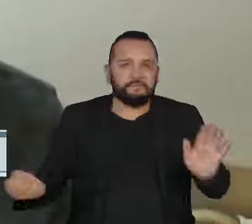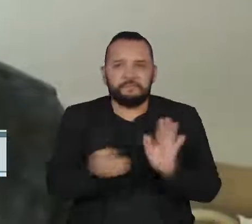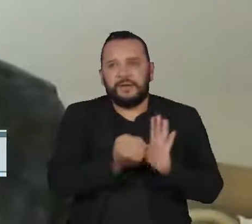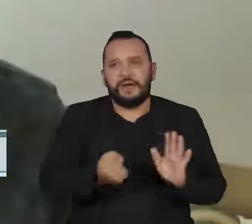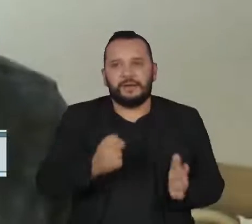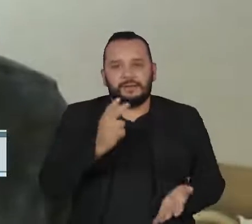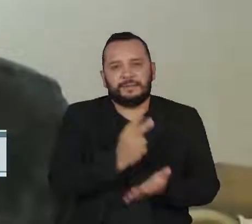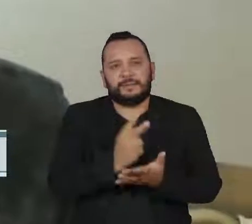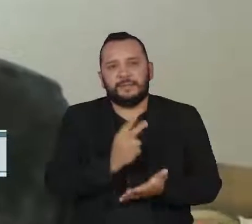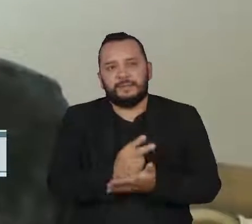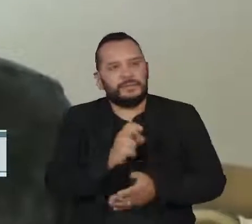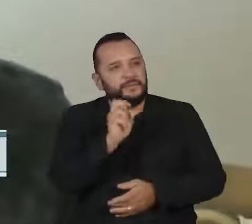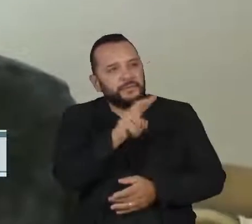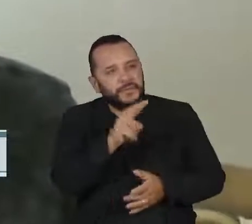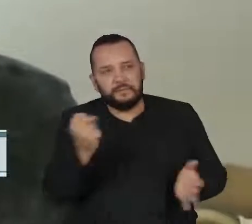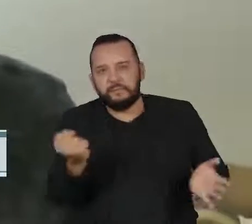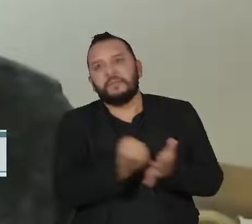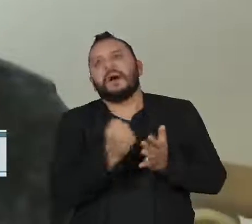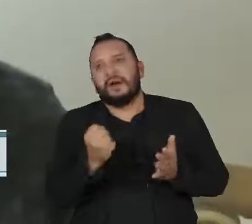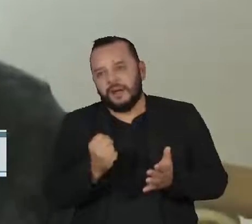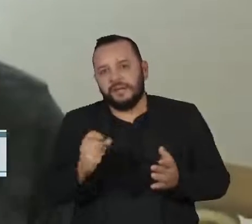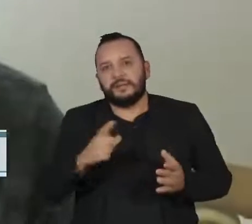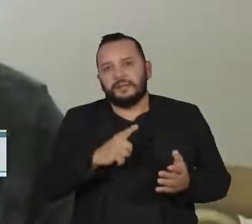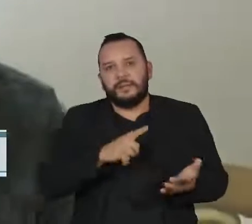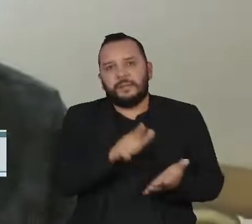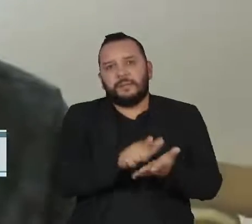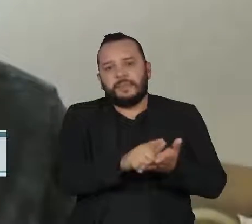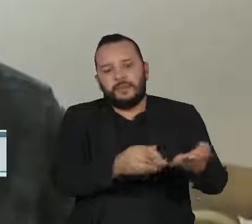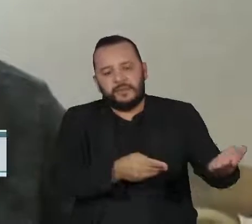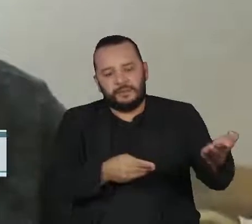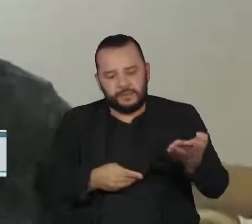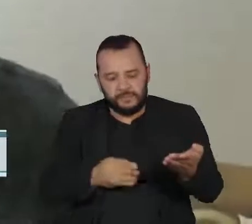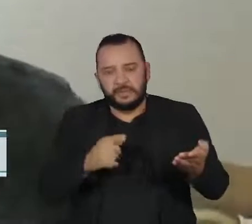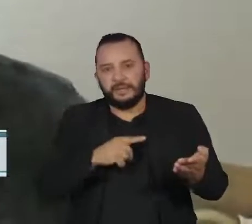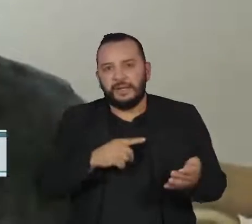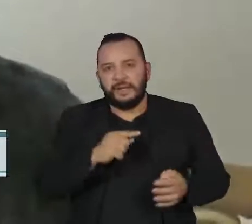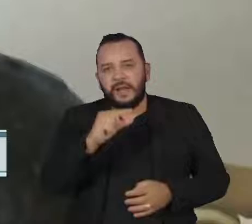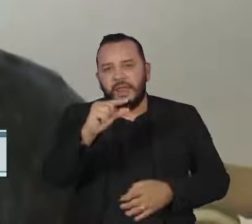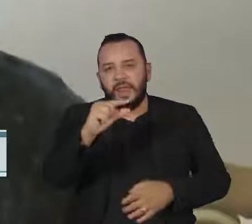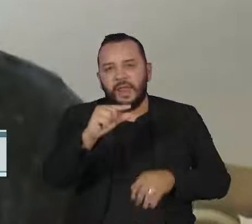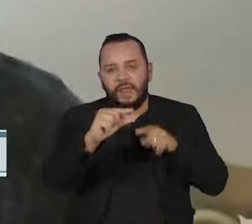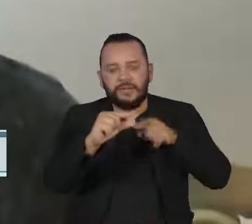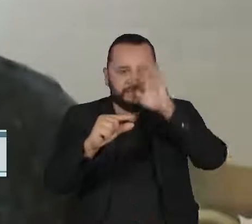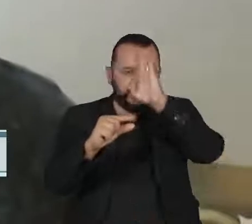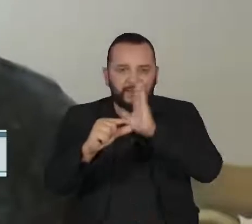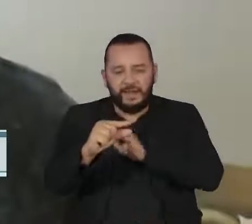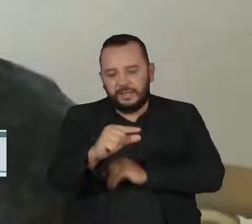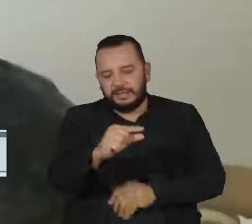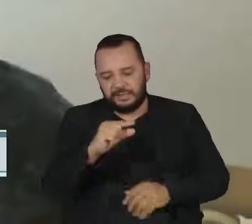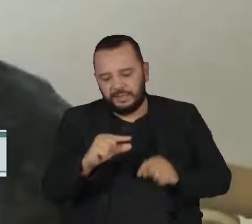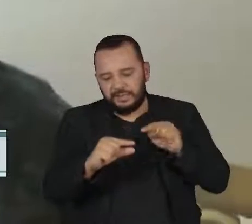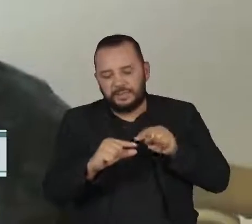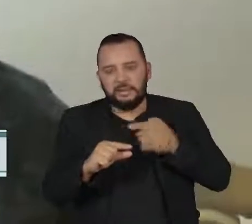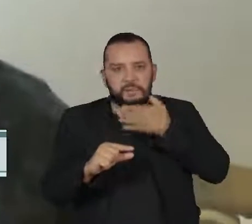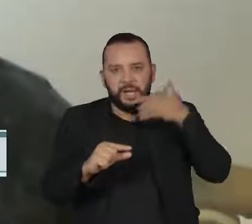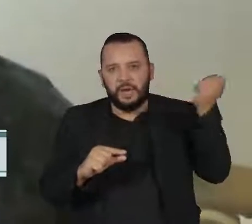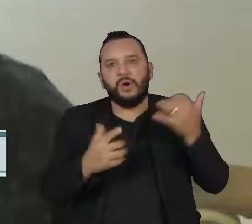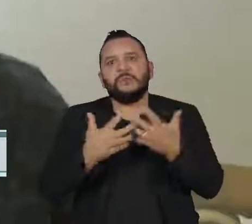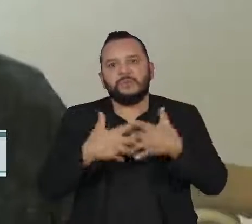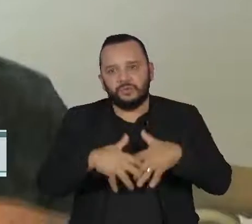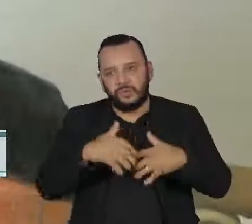sempre mencionada, que ele recebe folhetos, recebe amostra grátis, e pensa que aquilo ali funciona